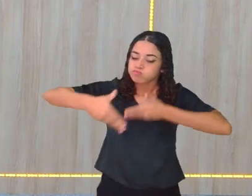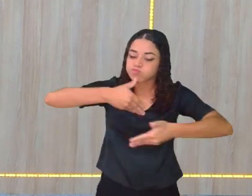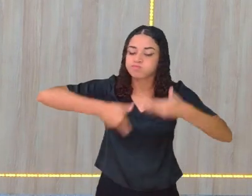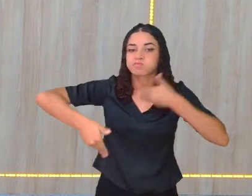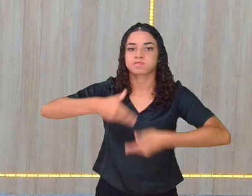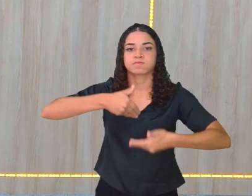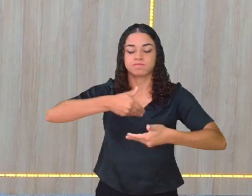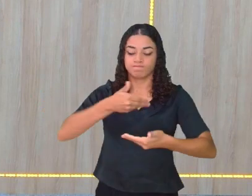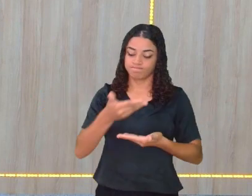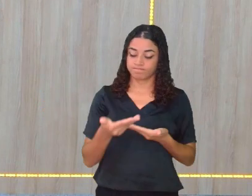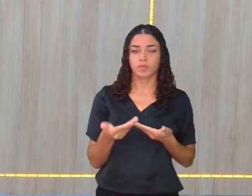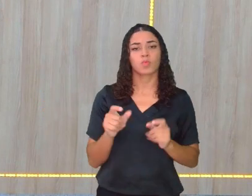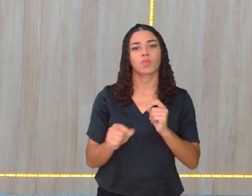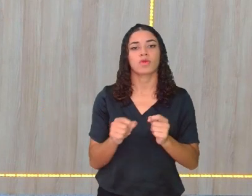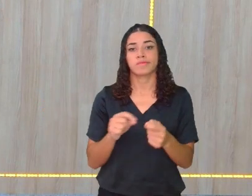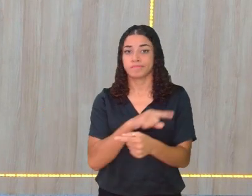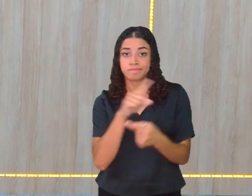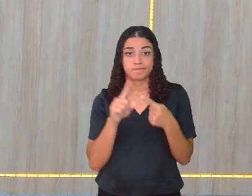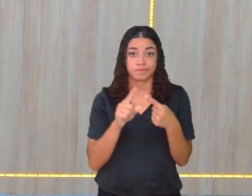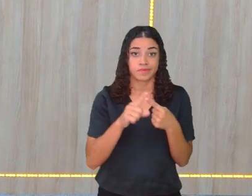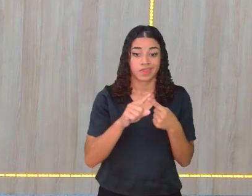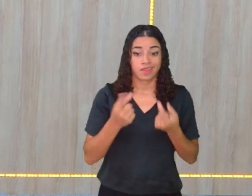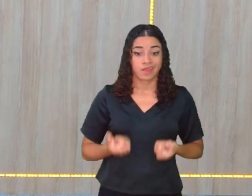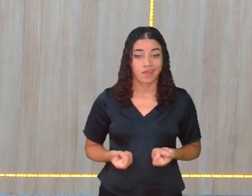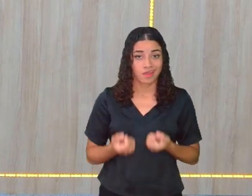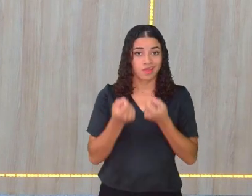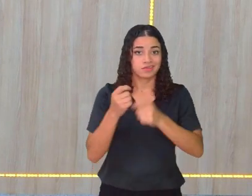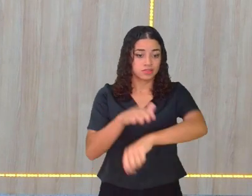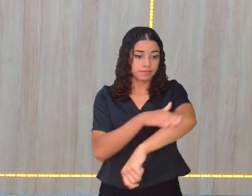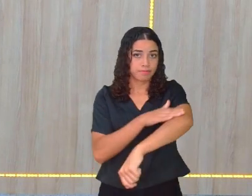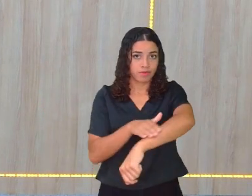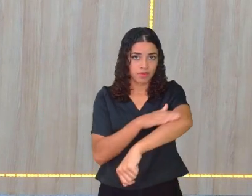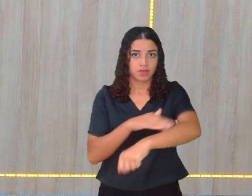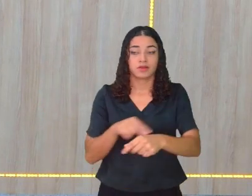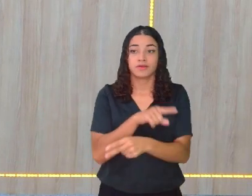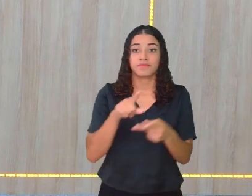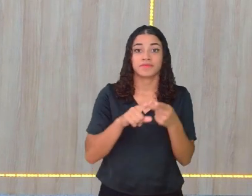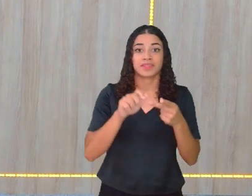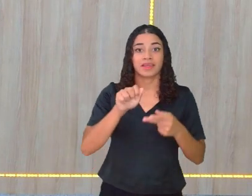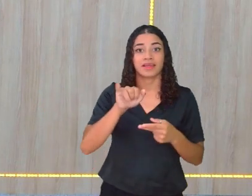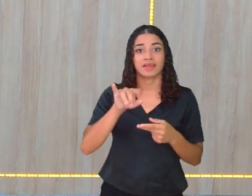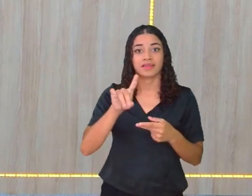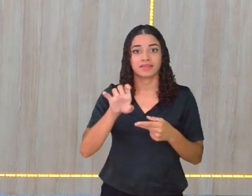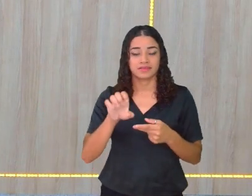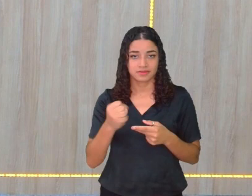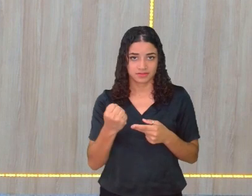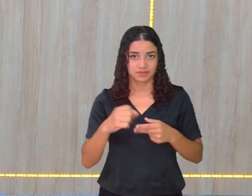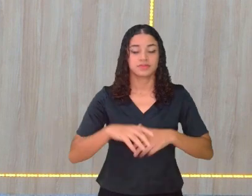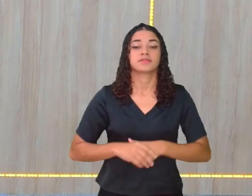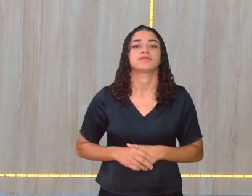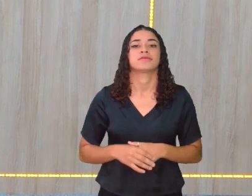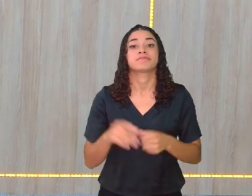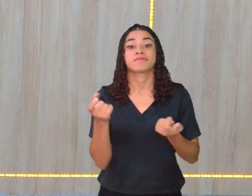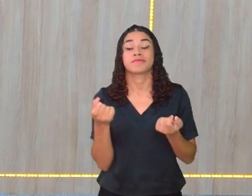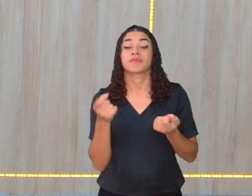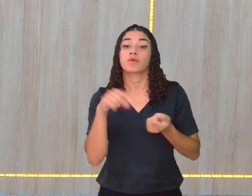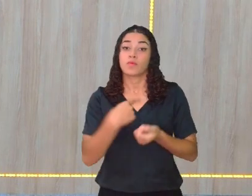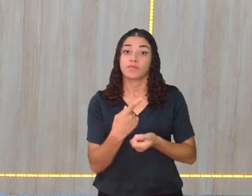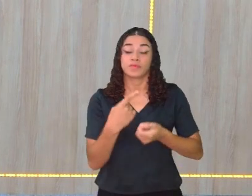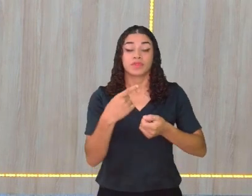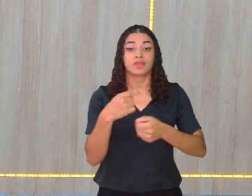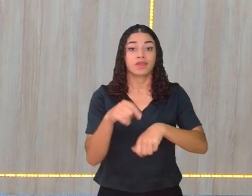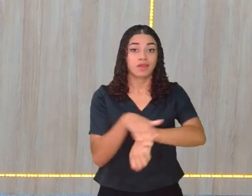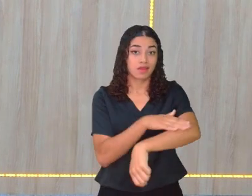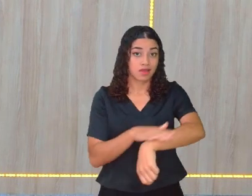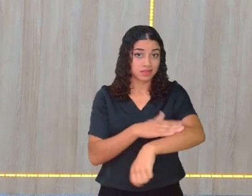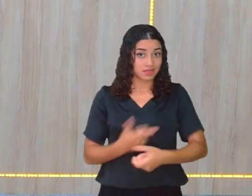dois cuidados esse mês, a questão do câncer de pele e a questão de AIDS. No que diz respeito à questão do câncer de pele, nós estamos